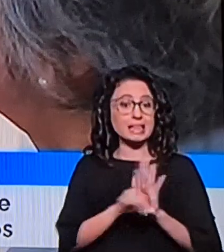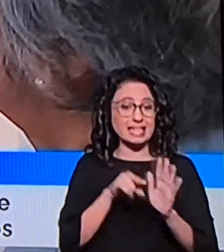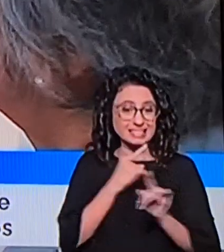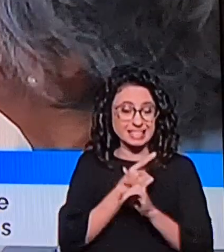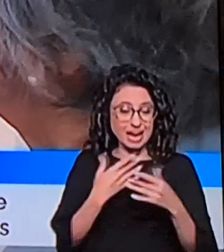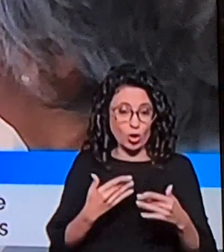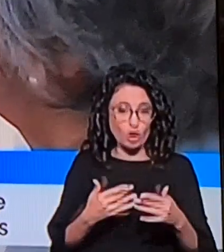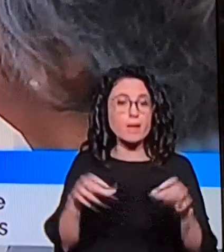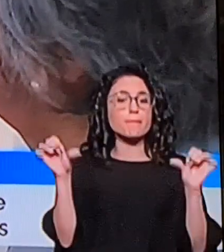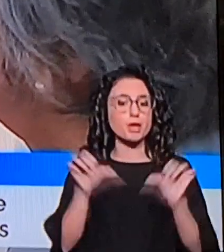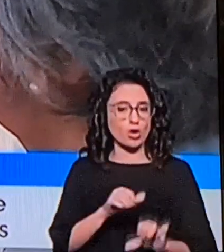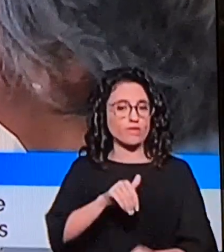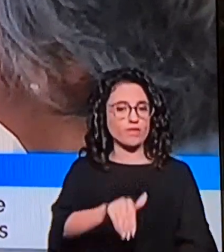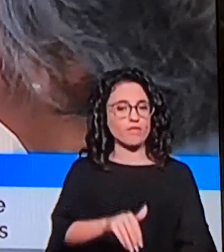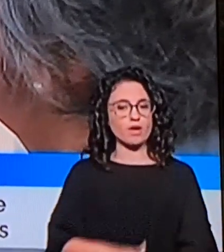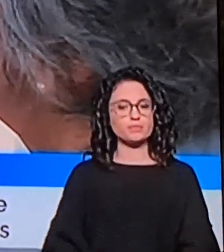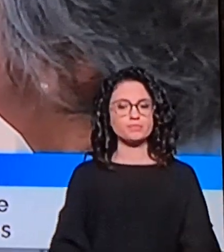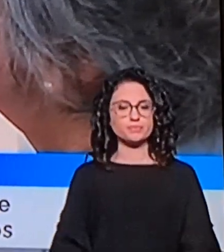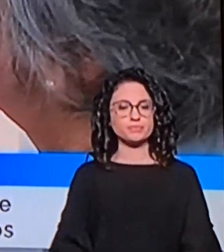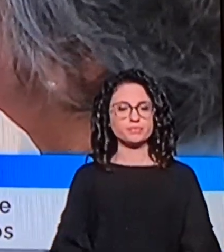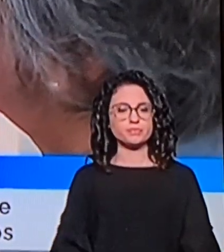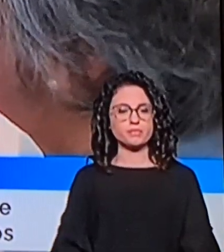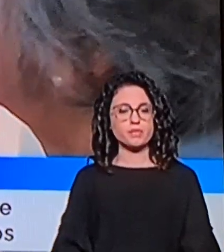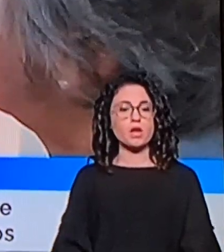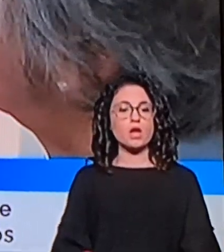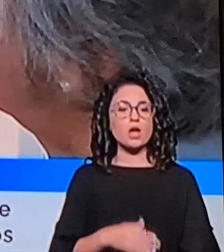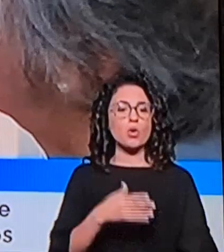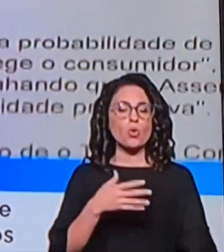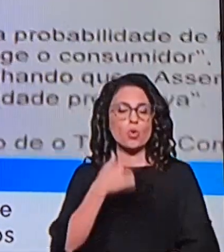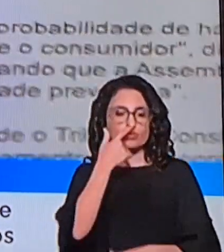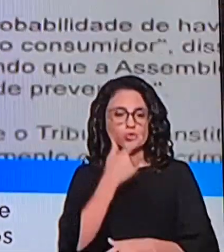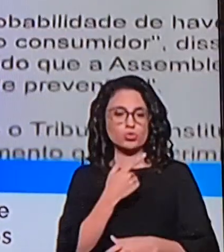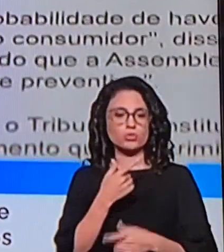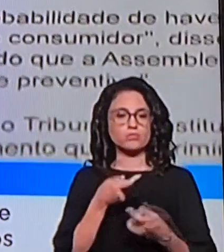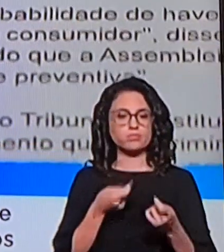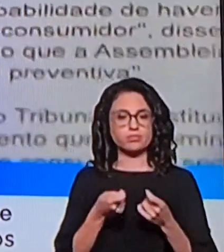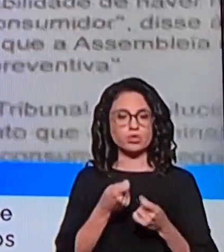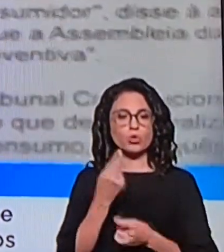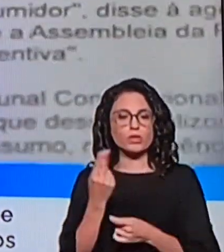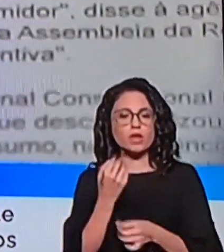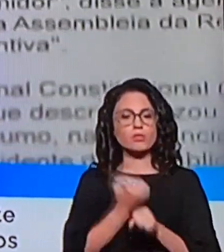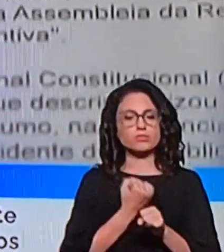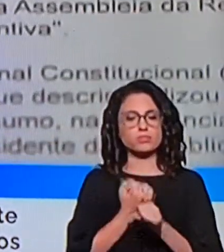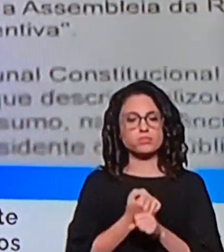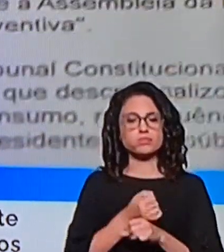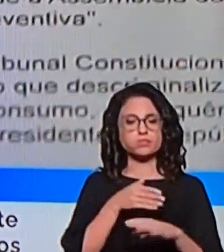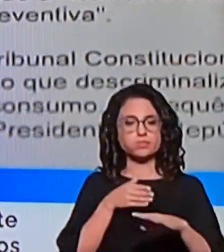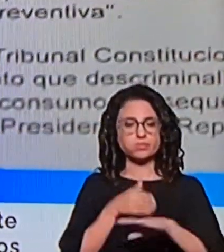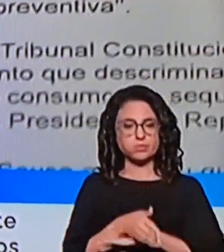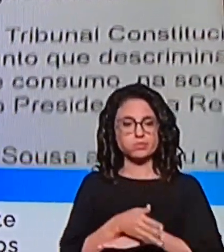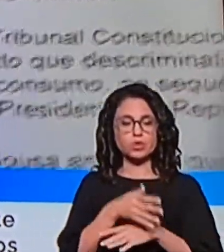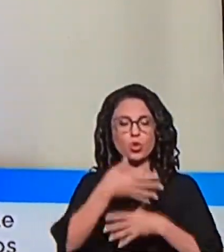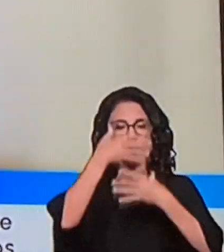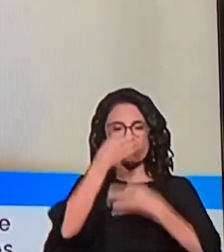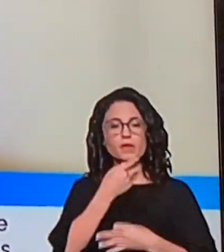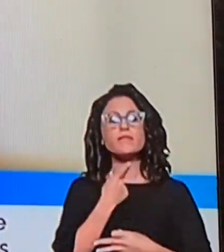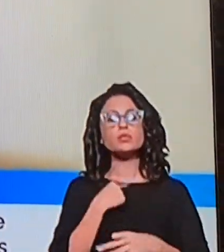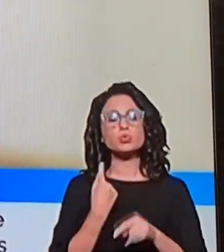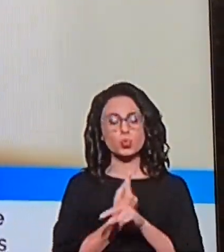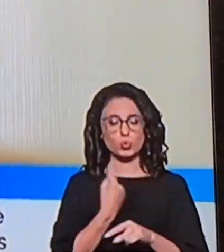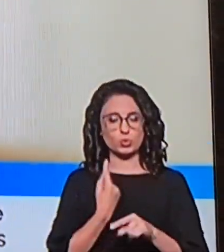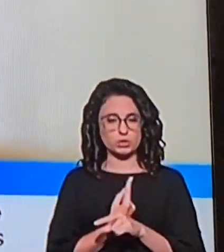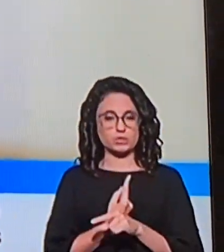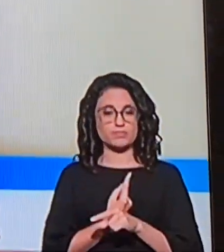mais. É o diretor do Bucado da Madeira, a Unidade Operacional de Intervenção em Comportamentos Aditivos e